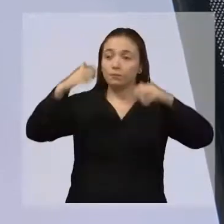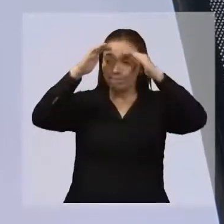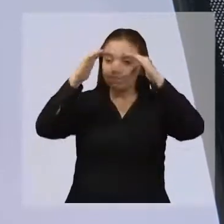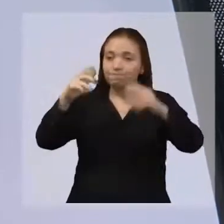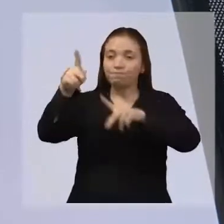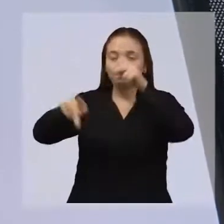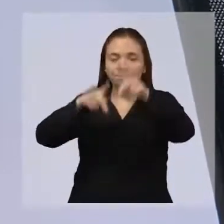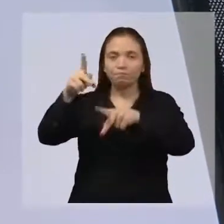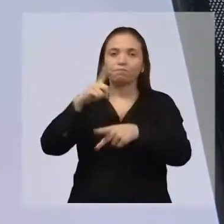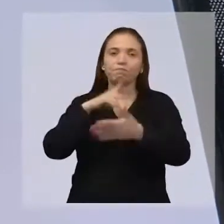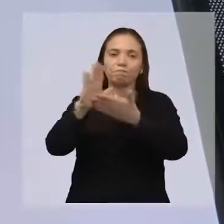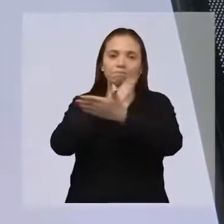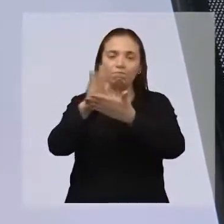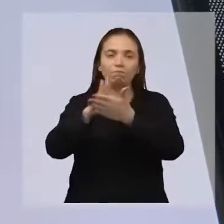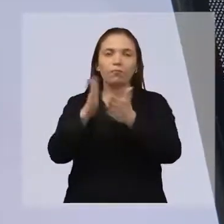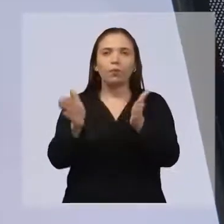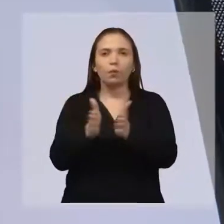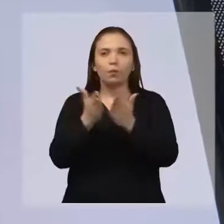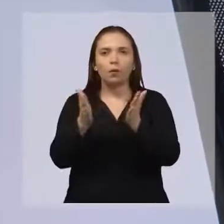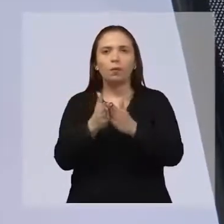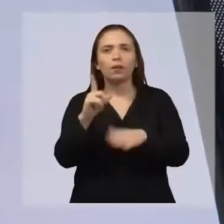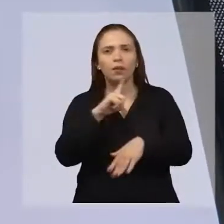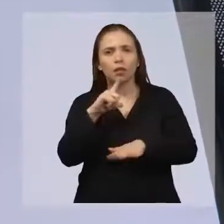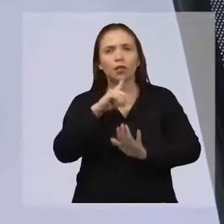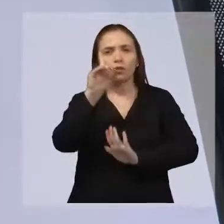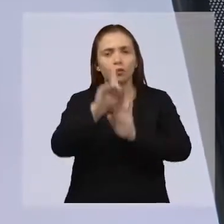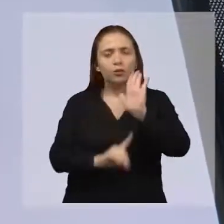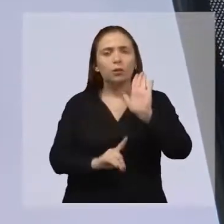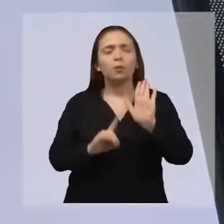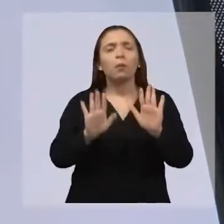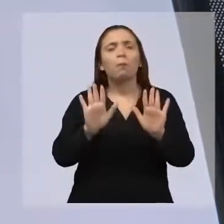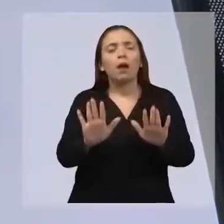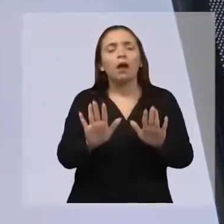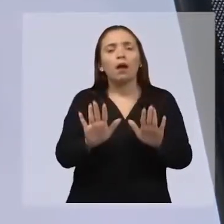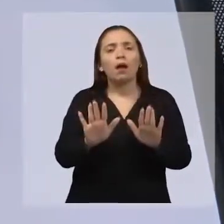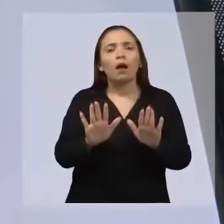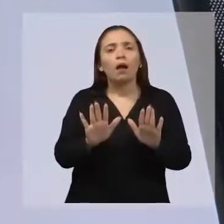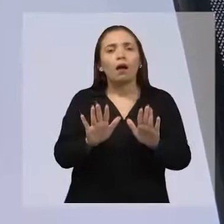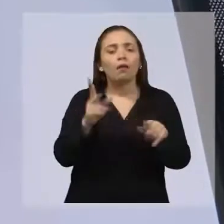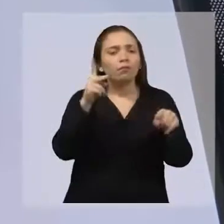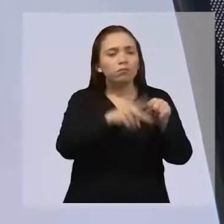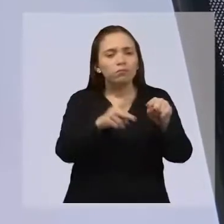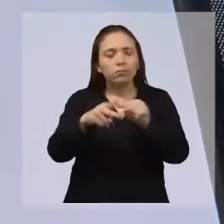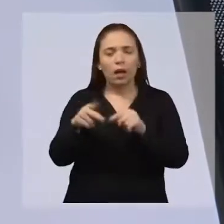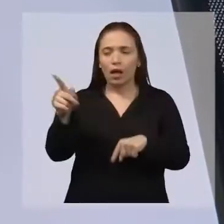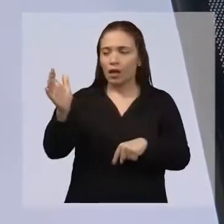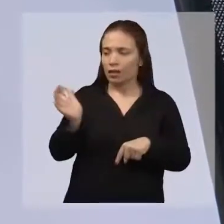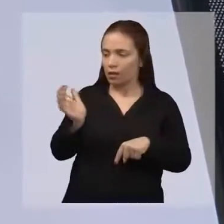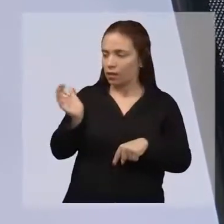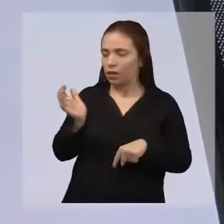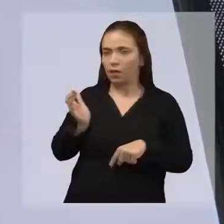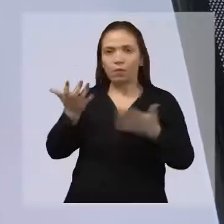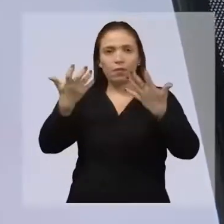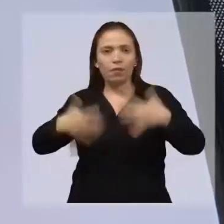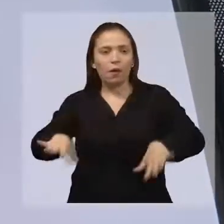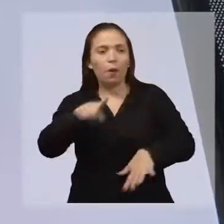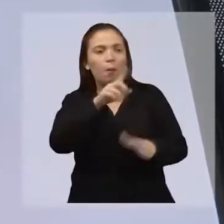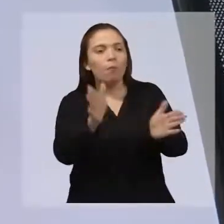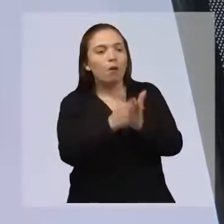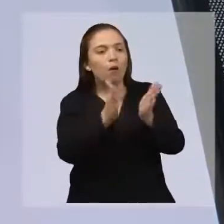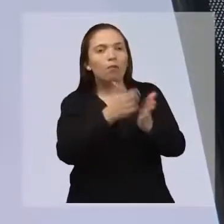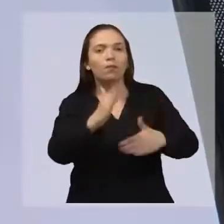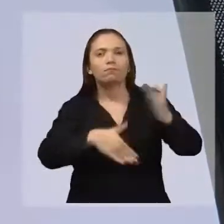alguns direitos, mas a maioria das vezes sofre. E o rico não quer que o pobre melhore,